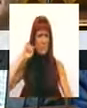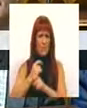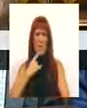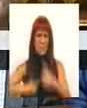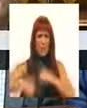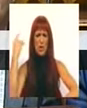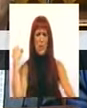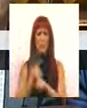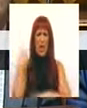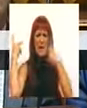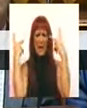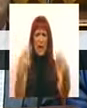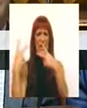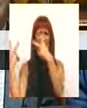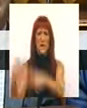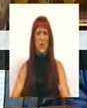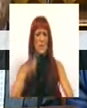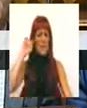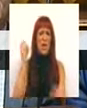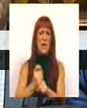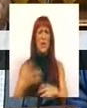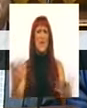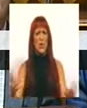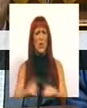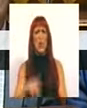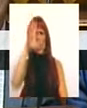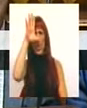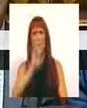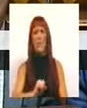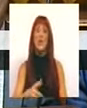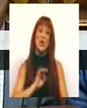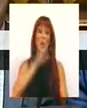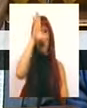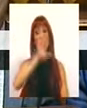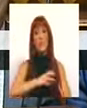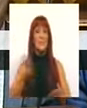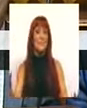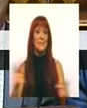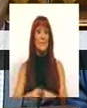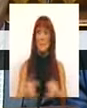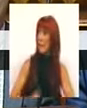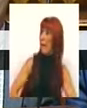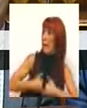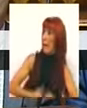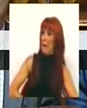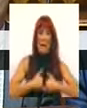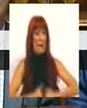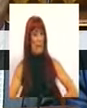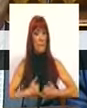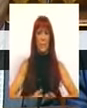reivindicaram, porque criticaram, porque exigiram, e o Governo, Senhor Primeiro-Ministro, assustou-se